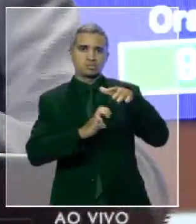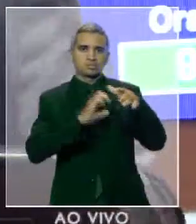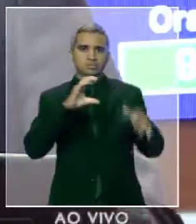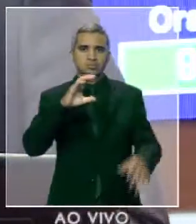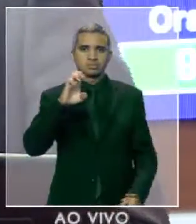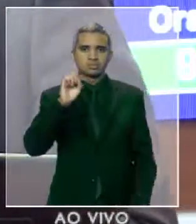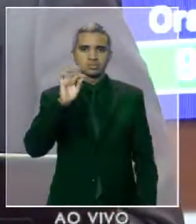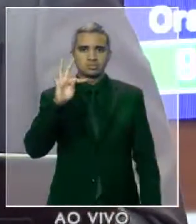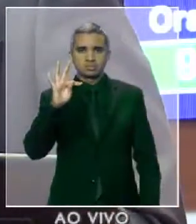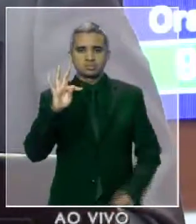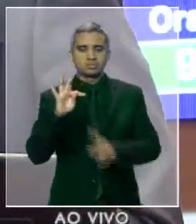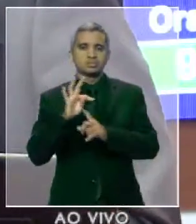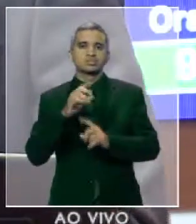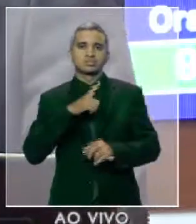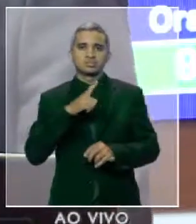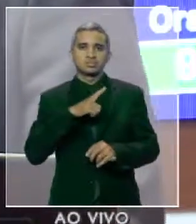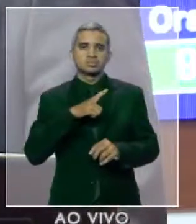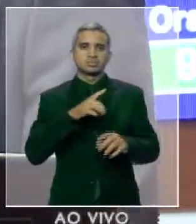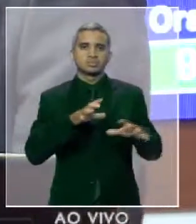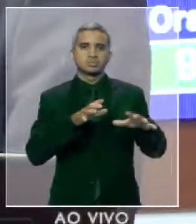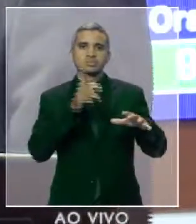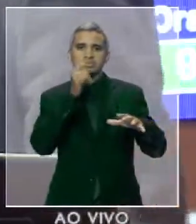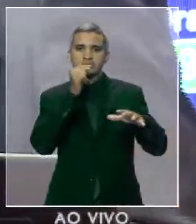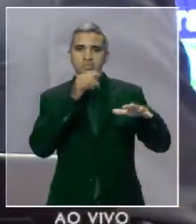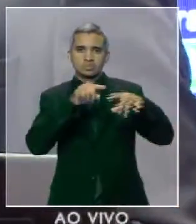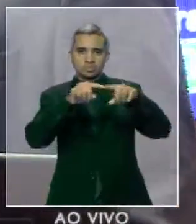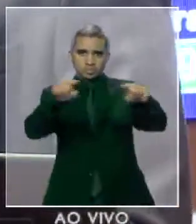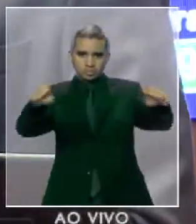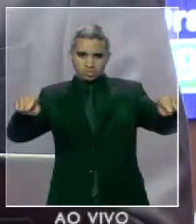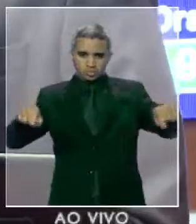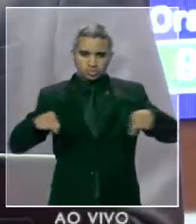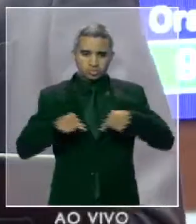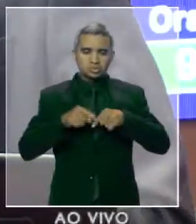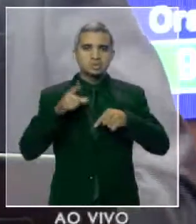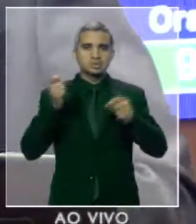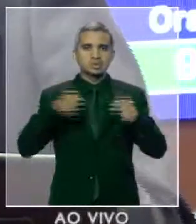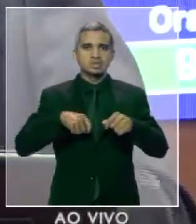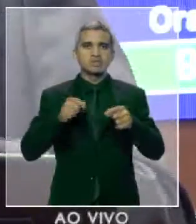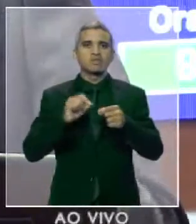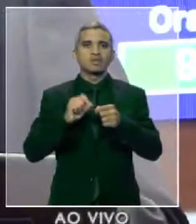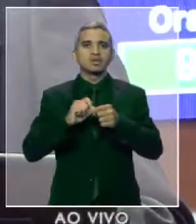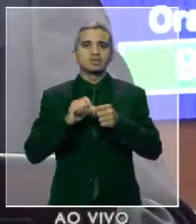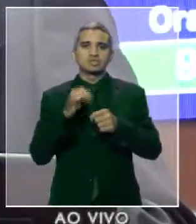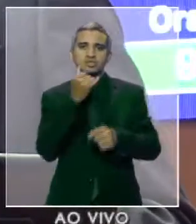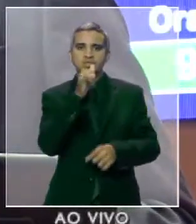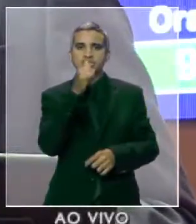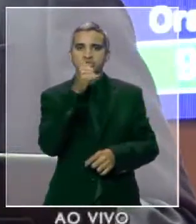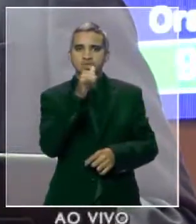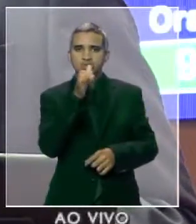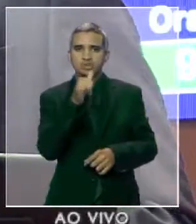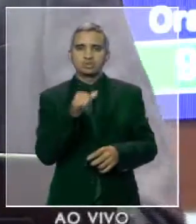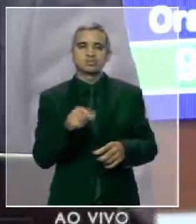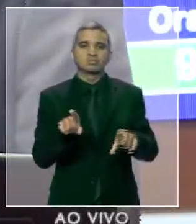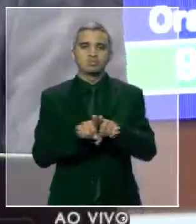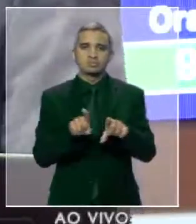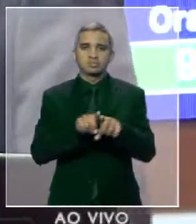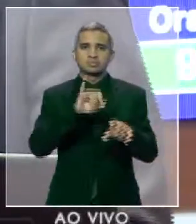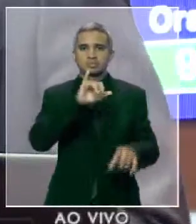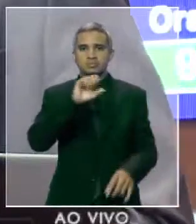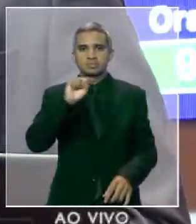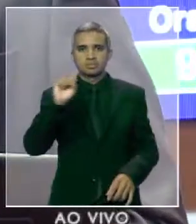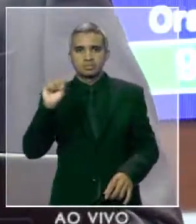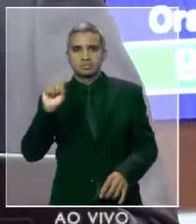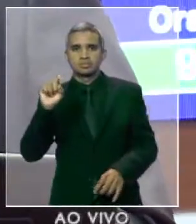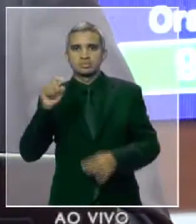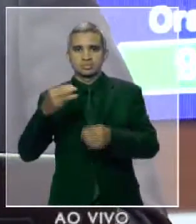produz energia. Houve o aumento, inclusive, nós sabemos, do ISS do próprio município. A qualidade de vida mudou